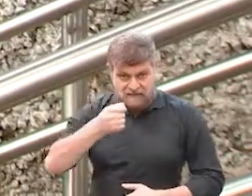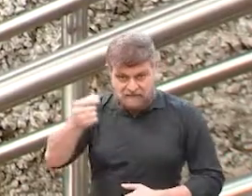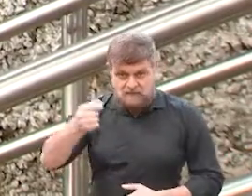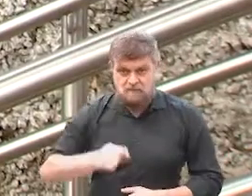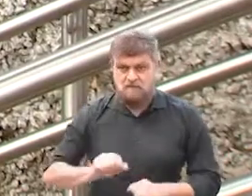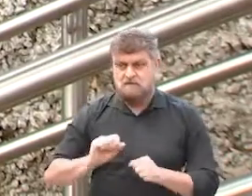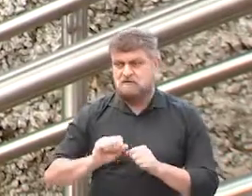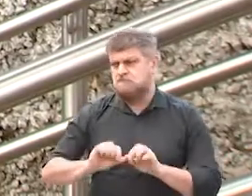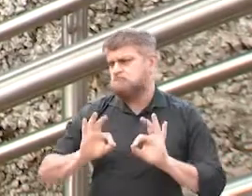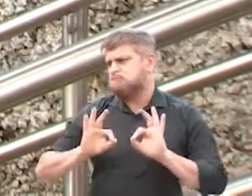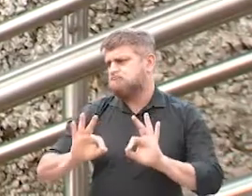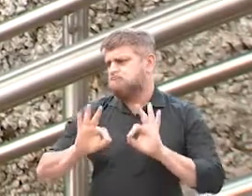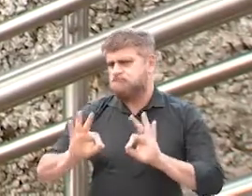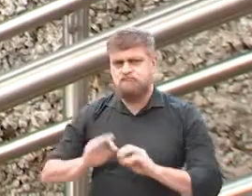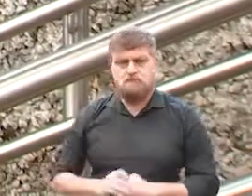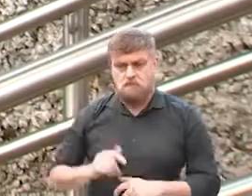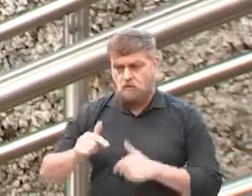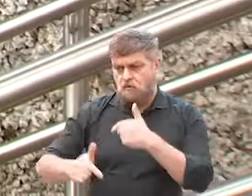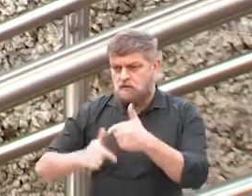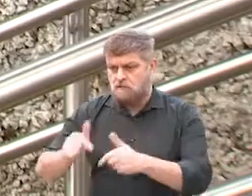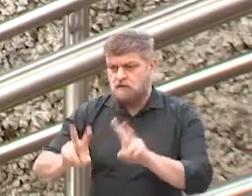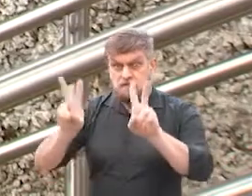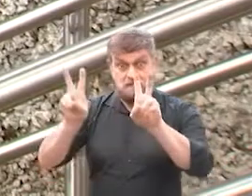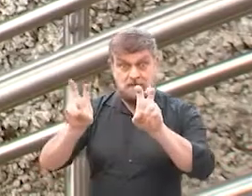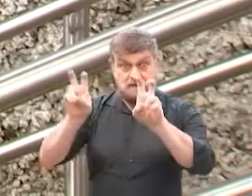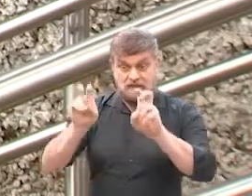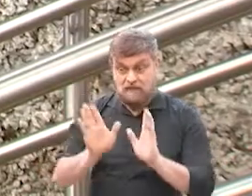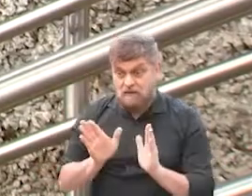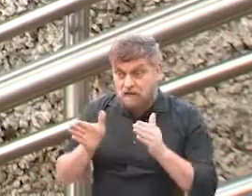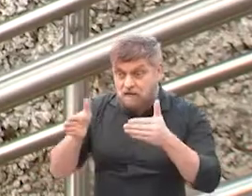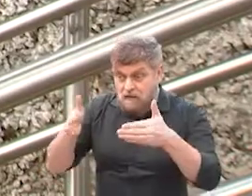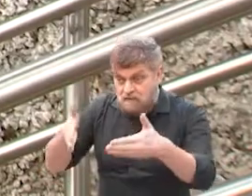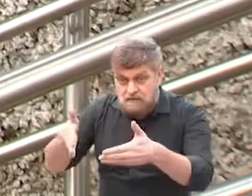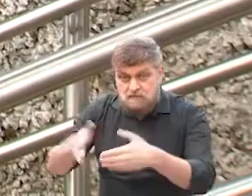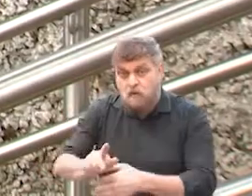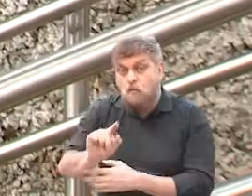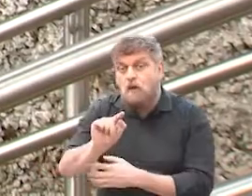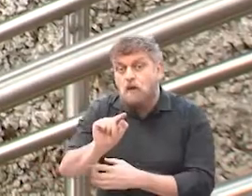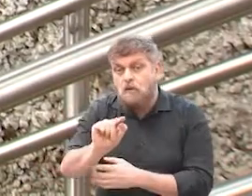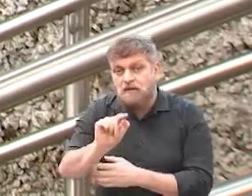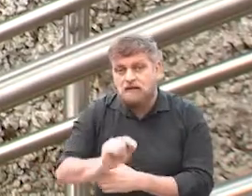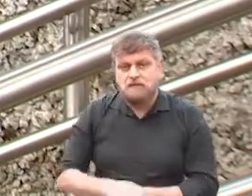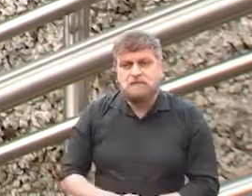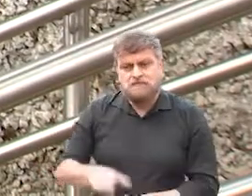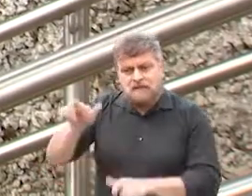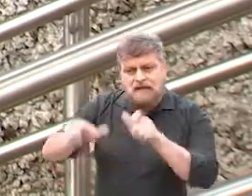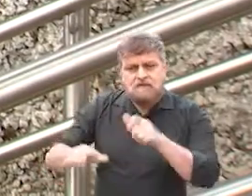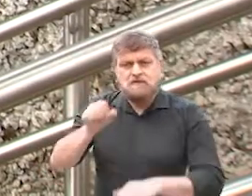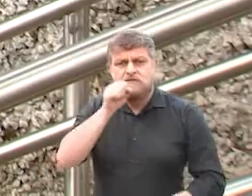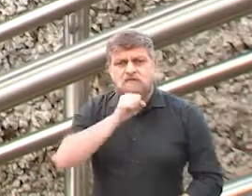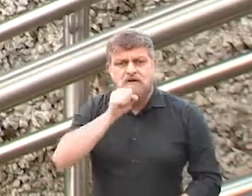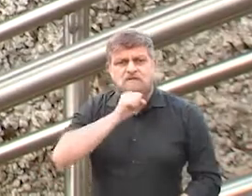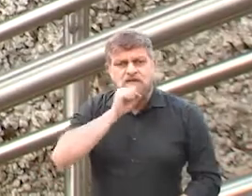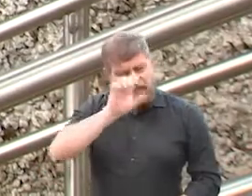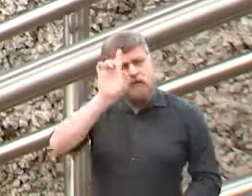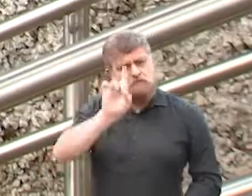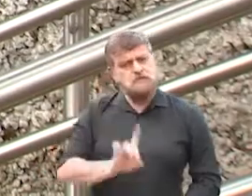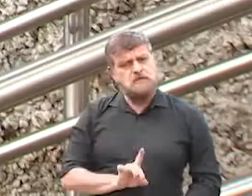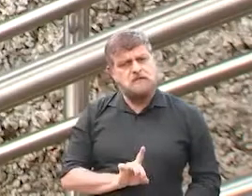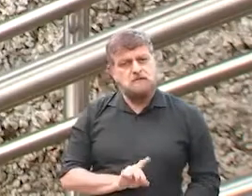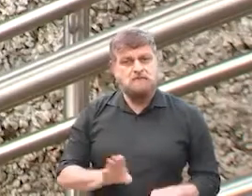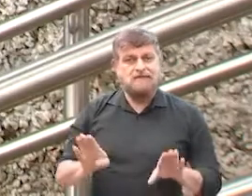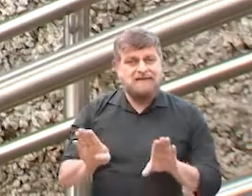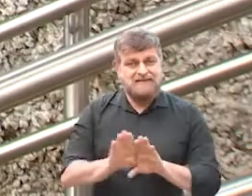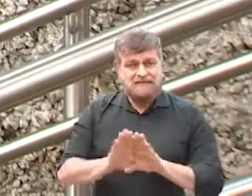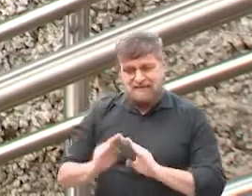bem bacana em que o foco principal, o tema deste trabalho é o direito de envelhecer e